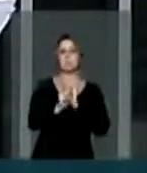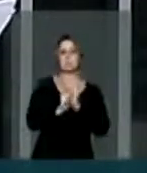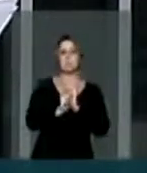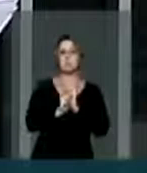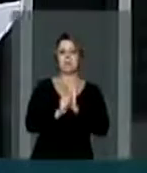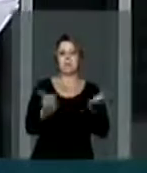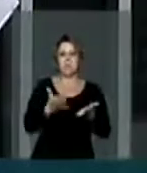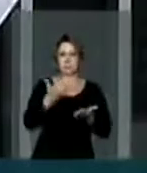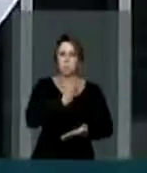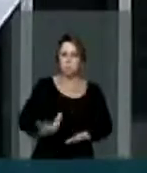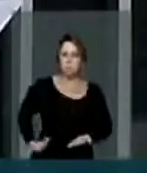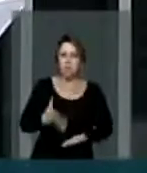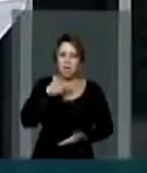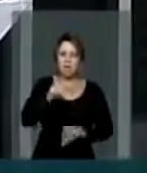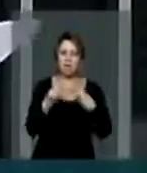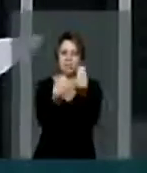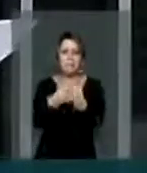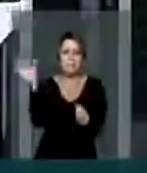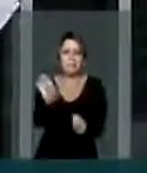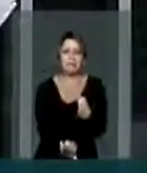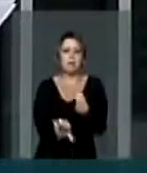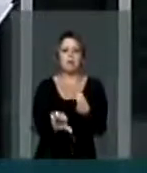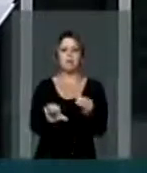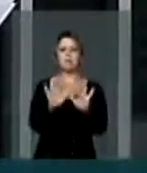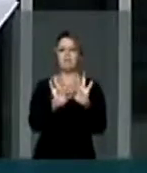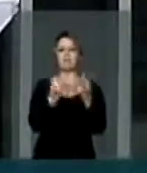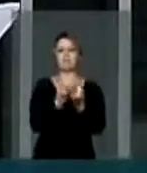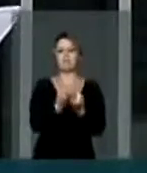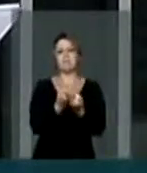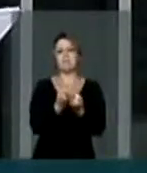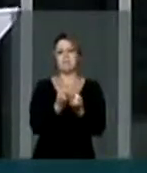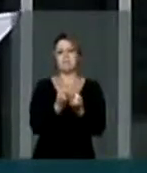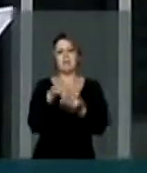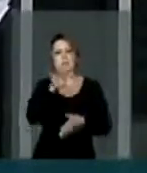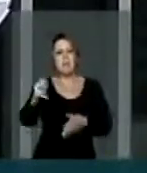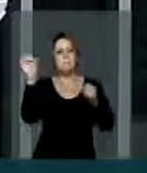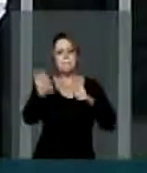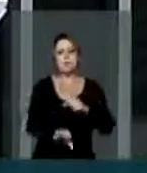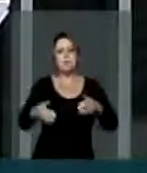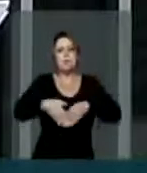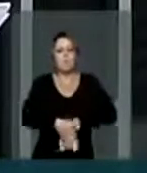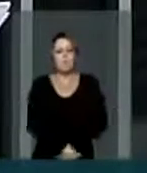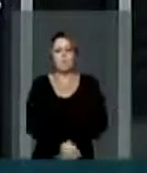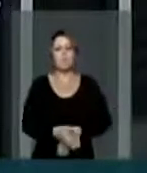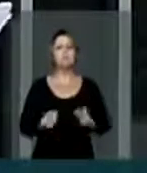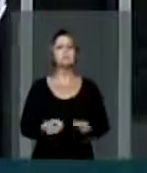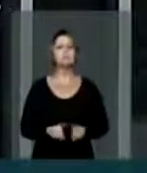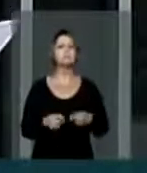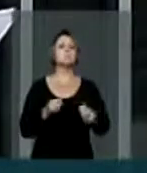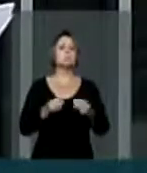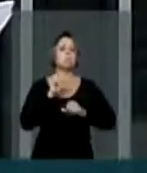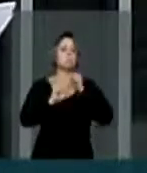Estado vai piorar ainda mais a situação desses familiares? Claro que não, já que esse tema foi colocado nessa